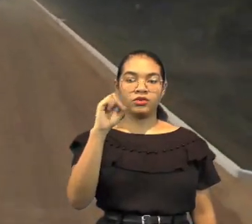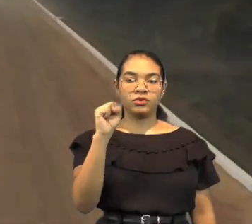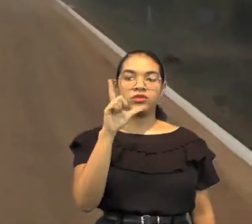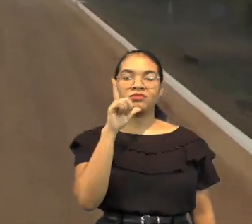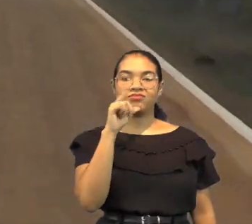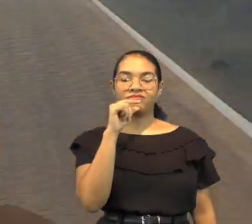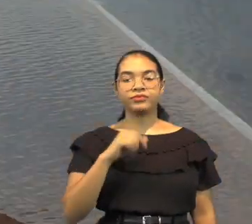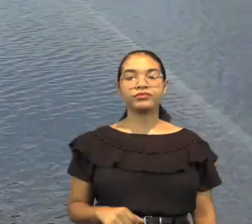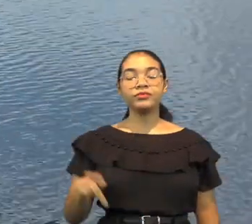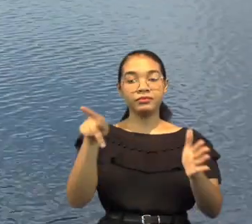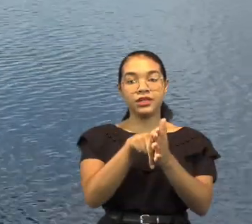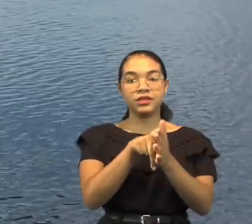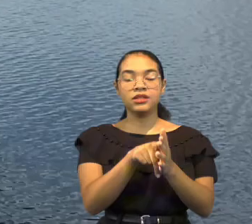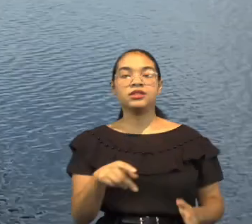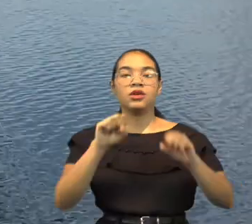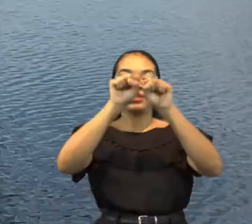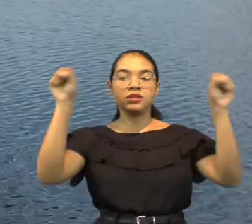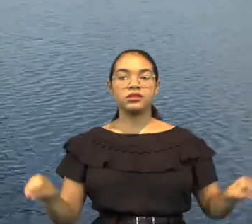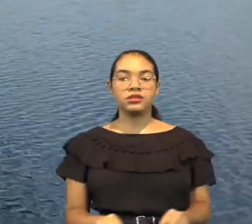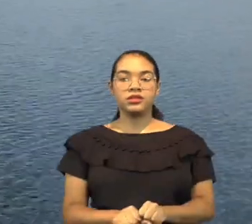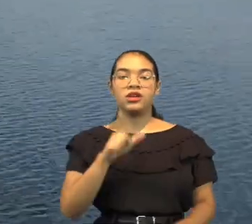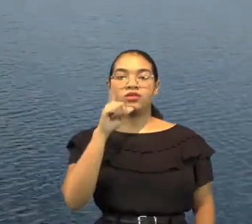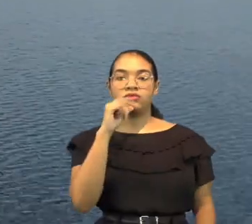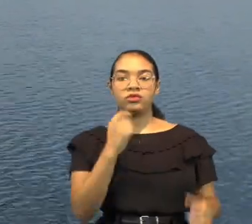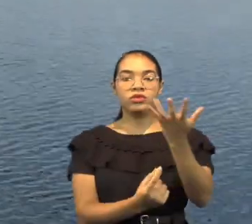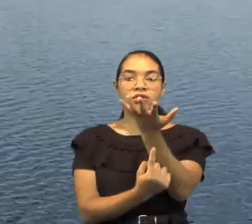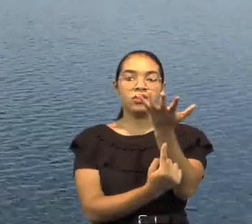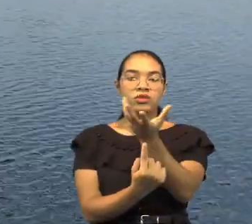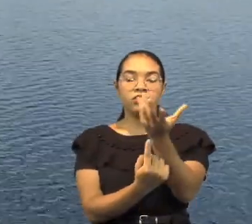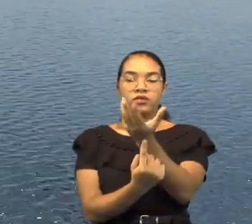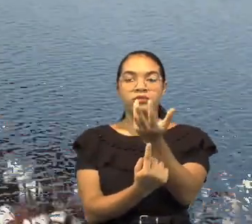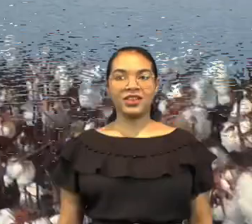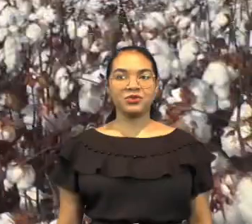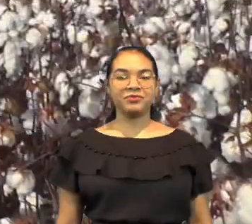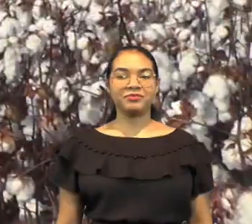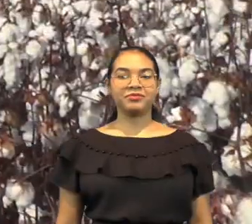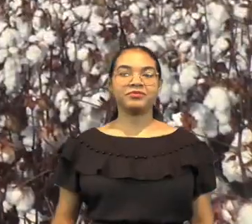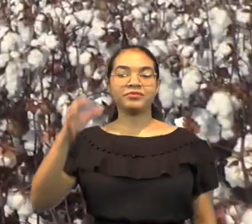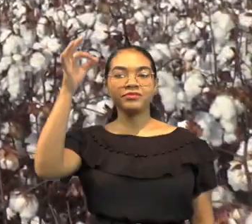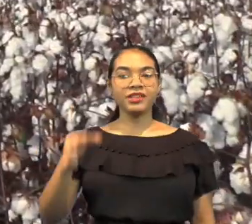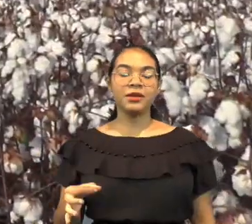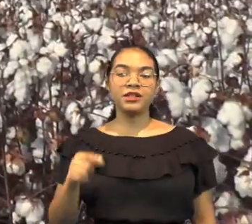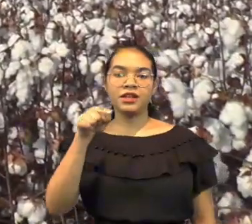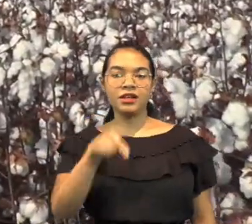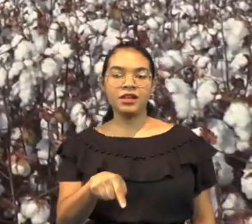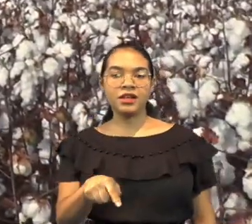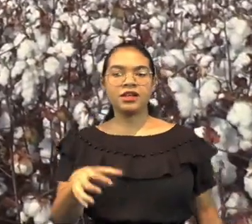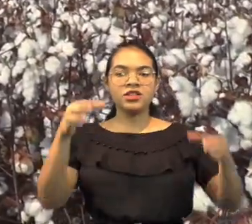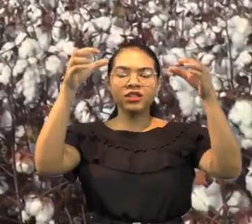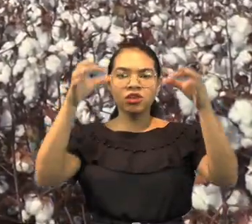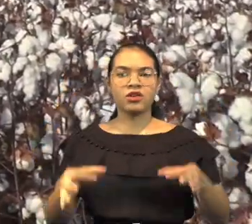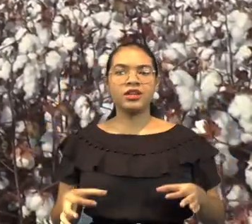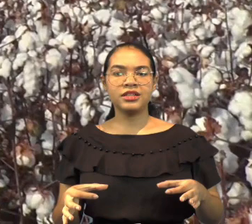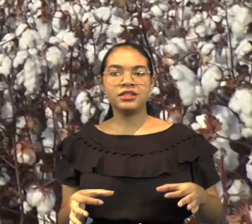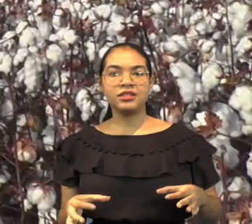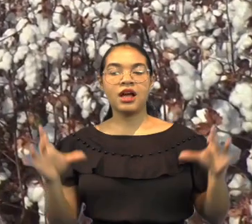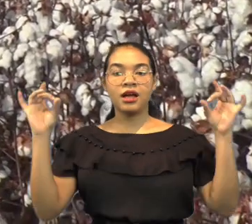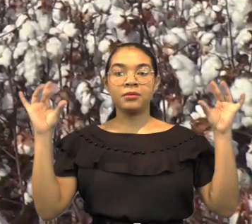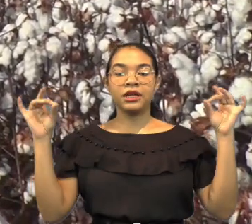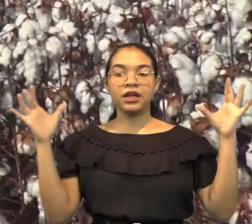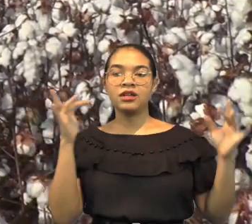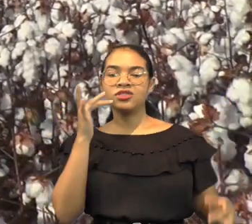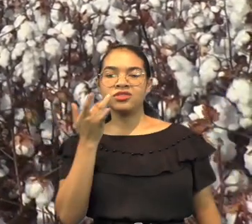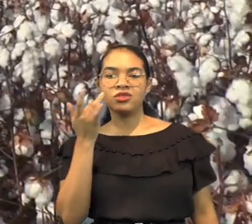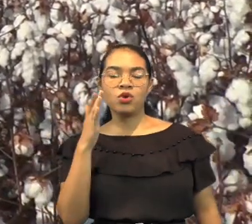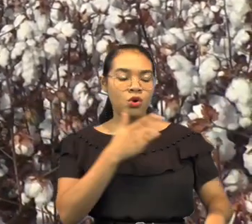de metros cúbicos de água, que pertence a um sistema de irrigação local. Estamos agora na mina de Luiz Eduardo